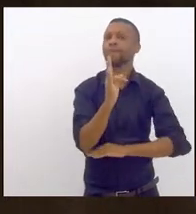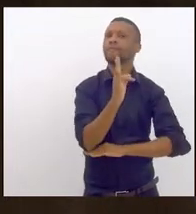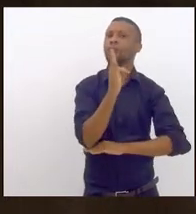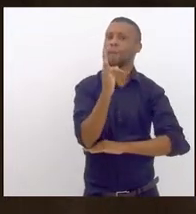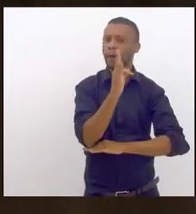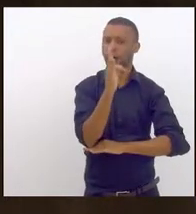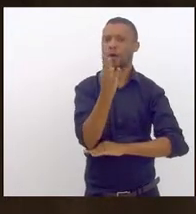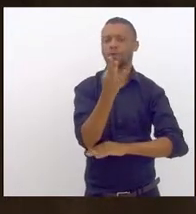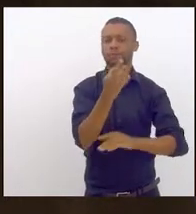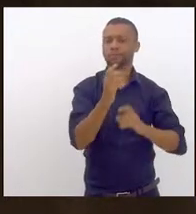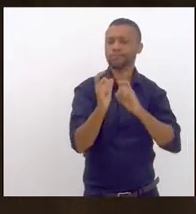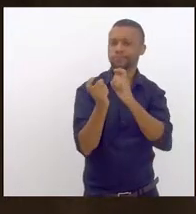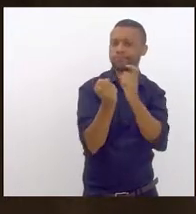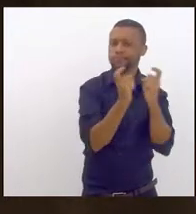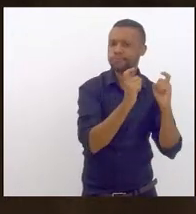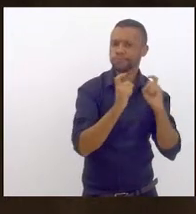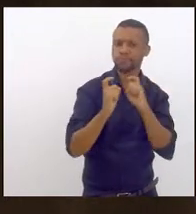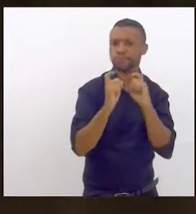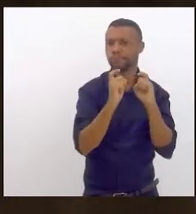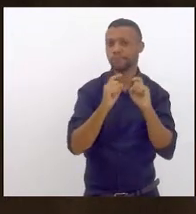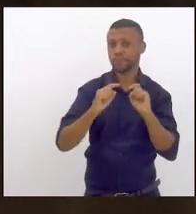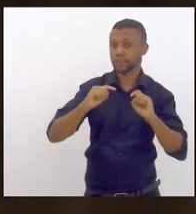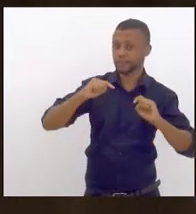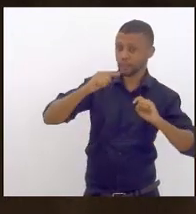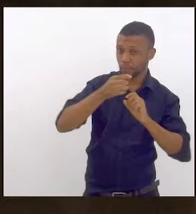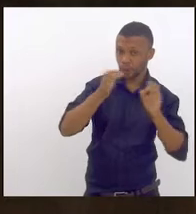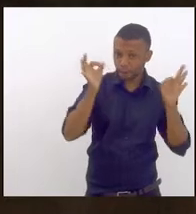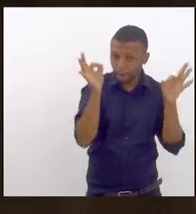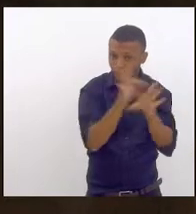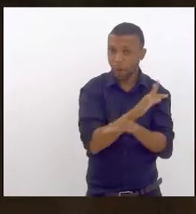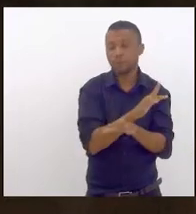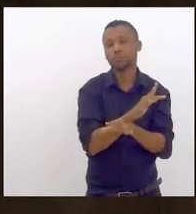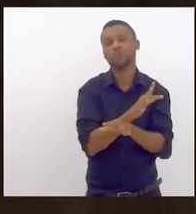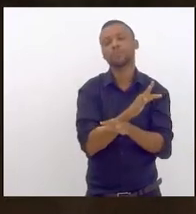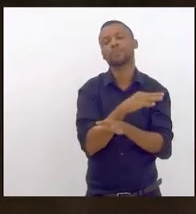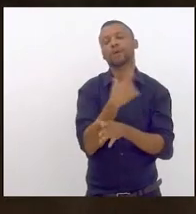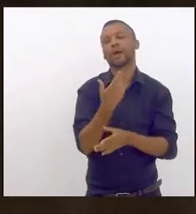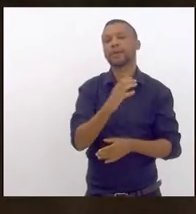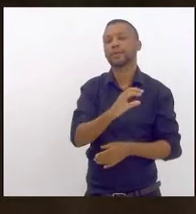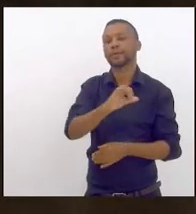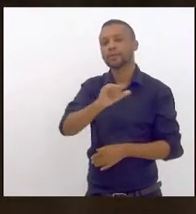e depois, evidentemente, a CCJ